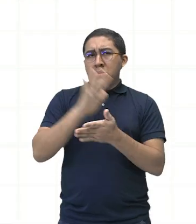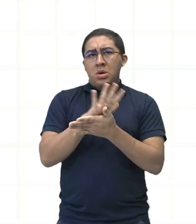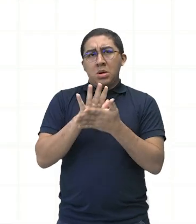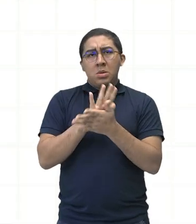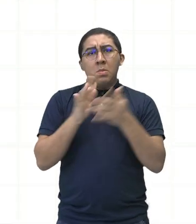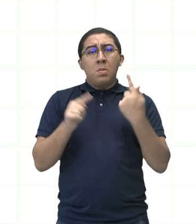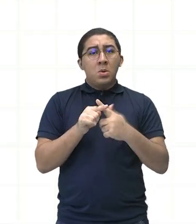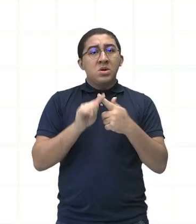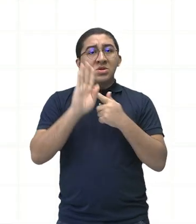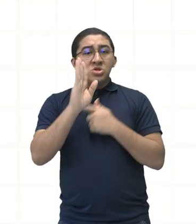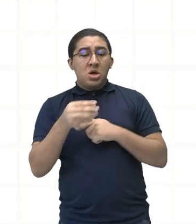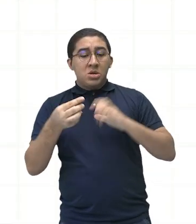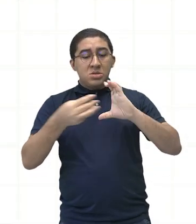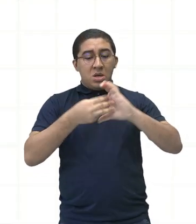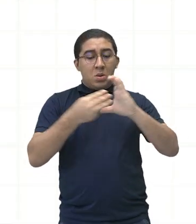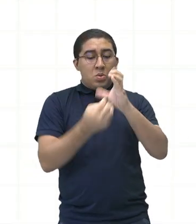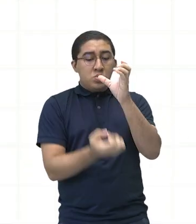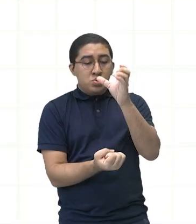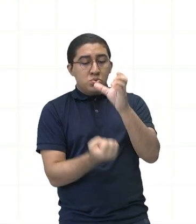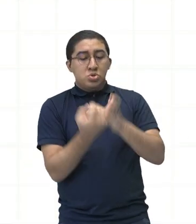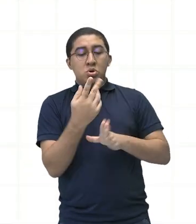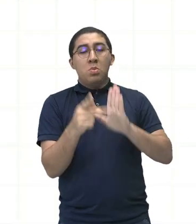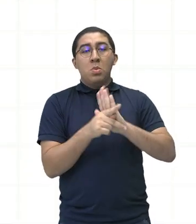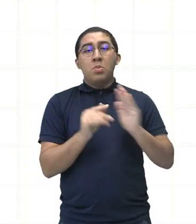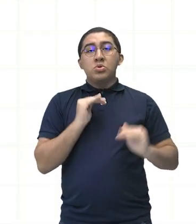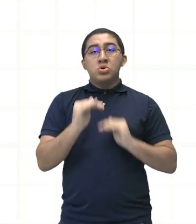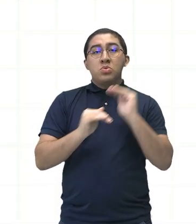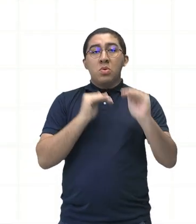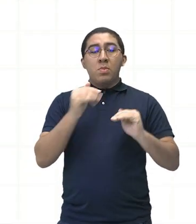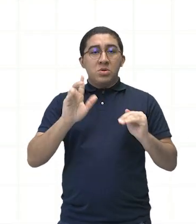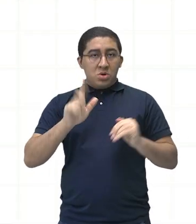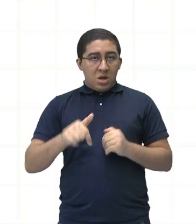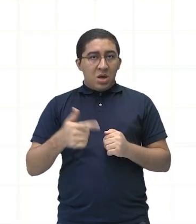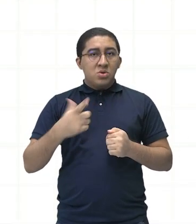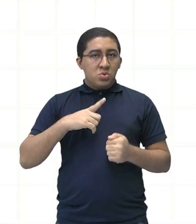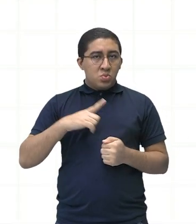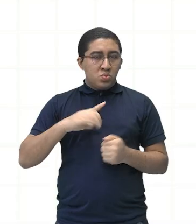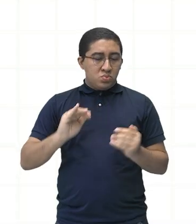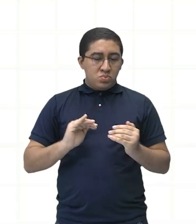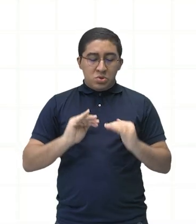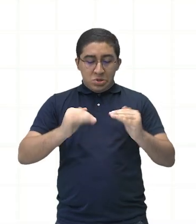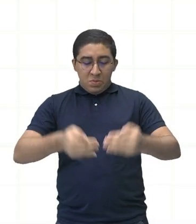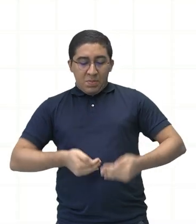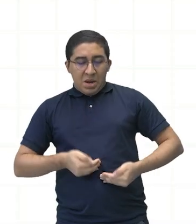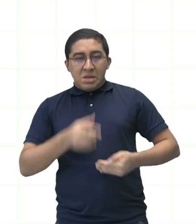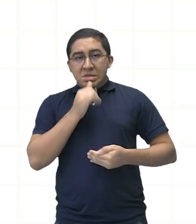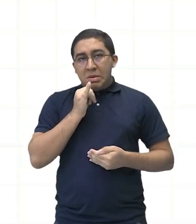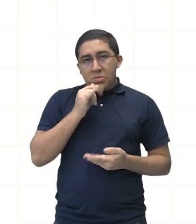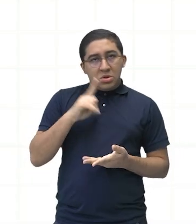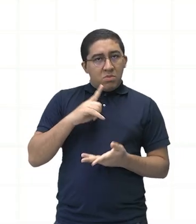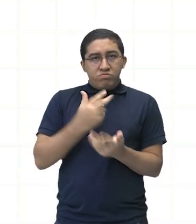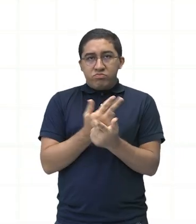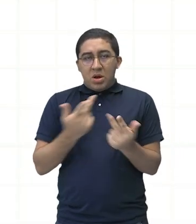vez formadas ali nas etapas do desenvolvimento embrionário do novo organismo, elas estão